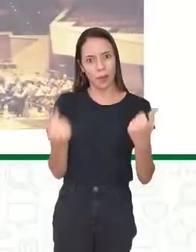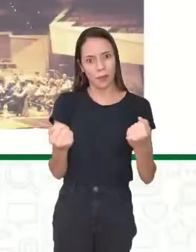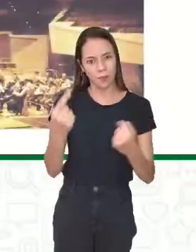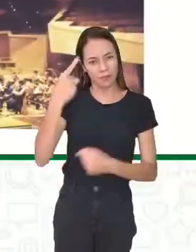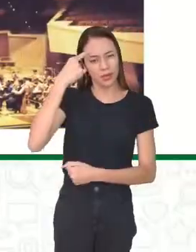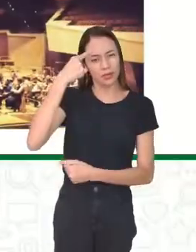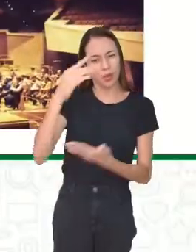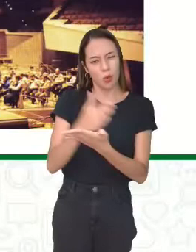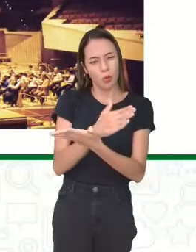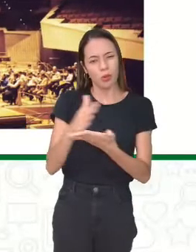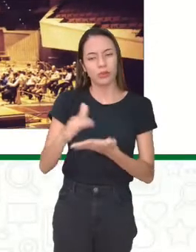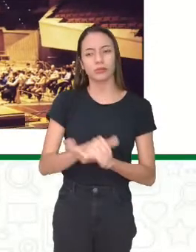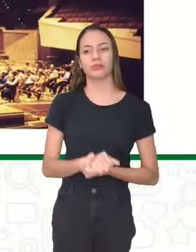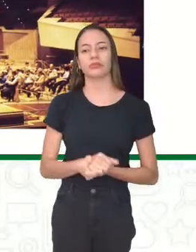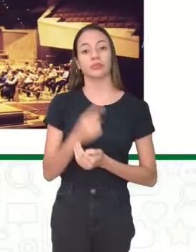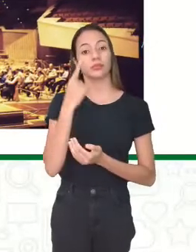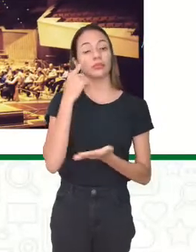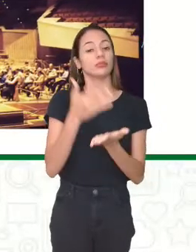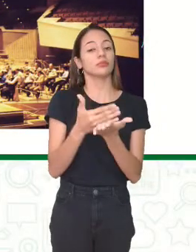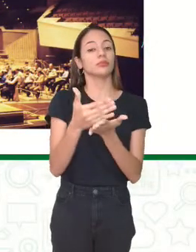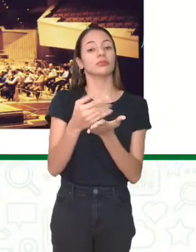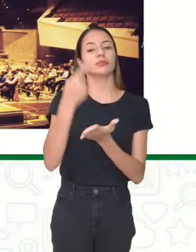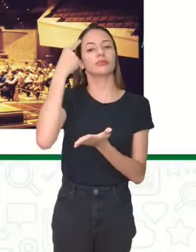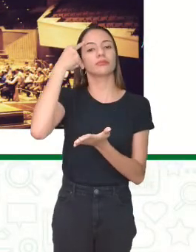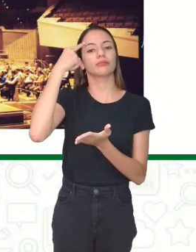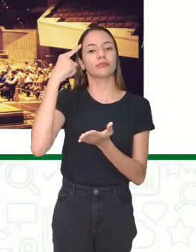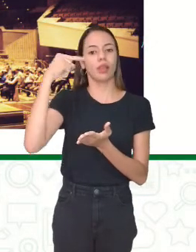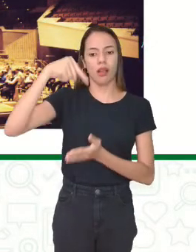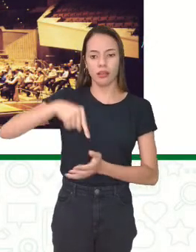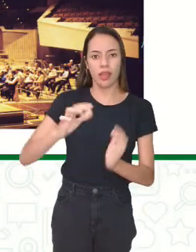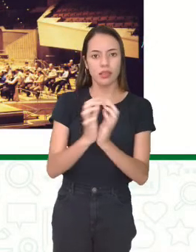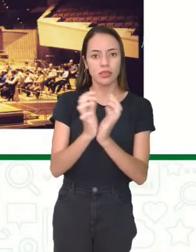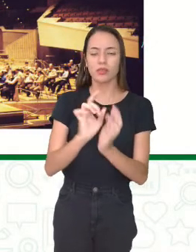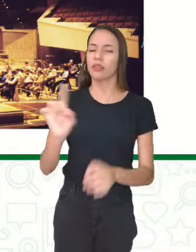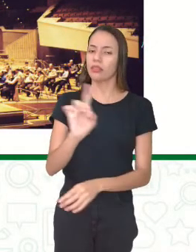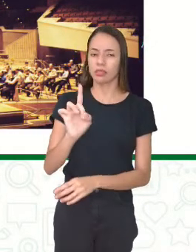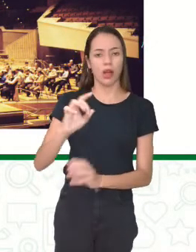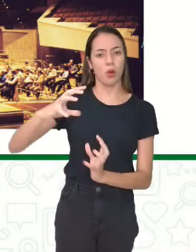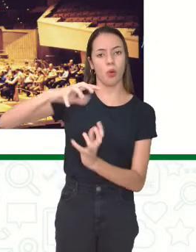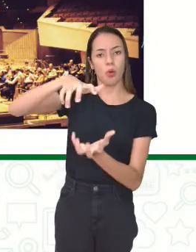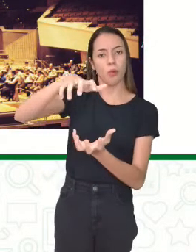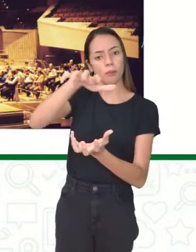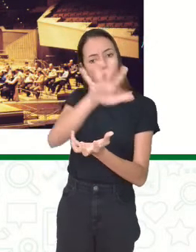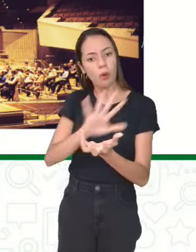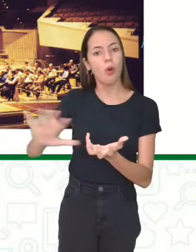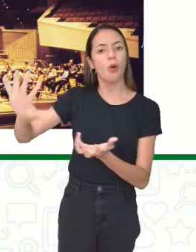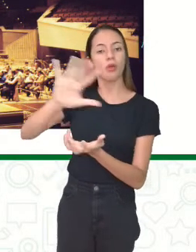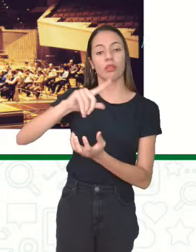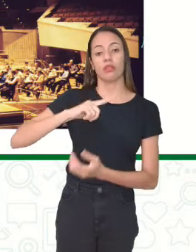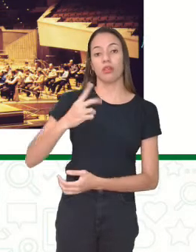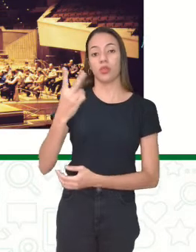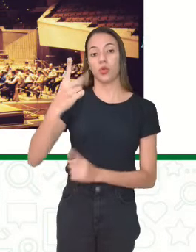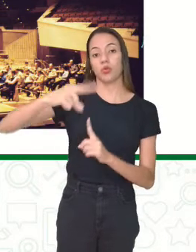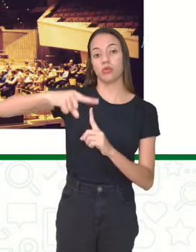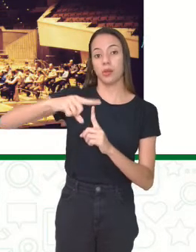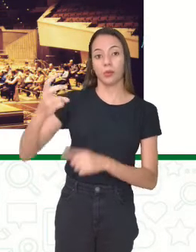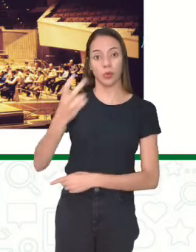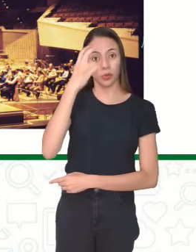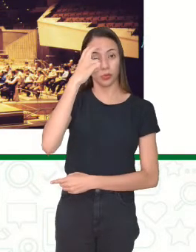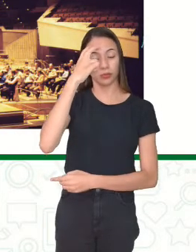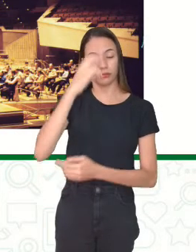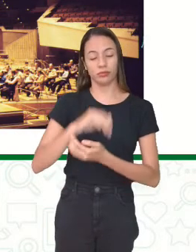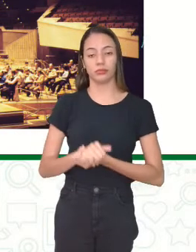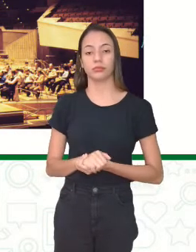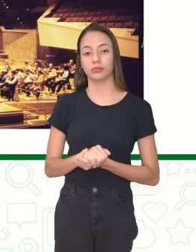tá? A gente pode começar pensando, não apenas aqui em Recife, mas no mundo todo. Tem dois tipos de cultura,